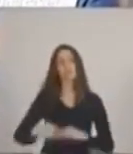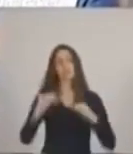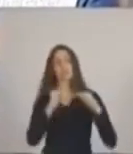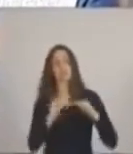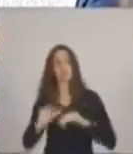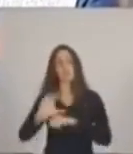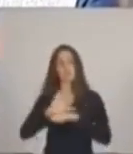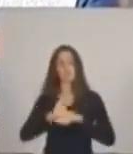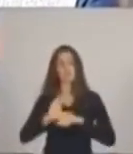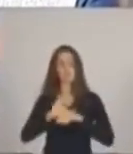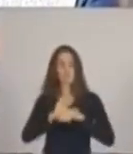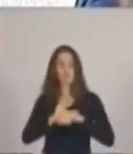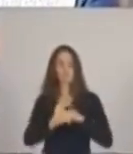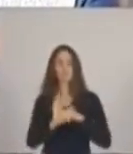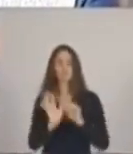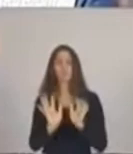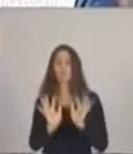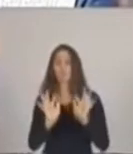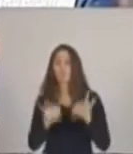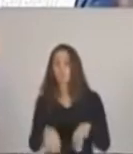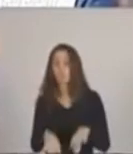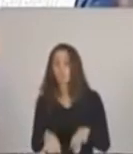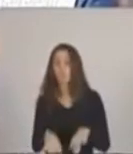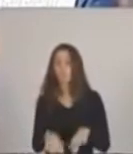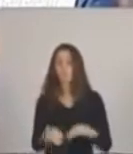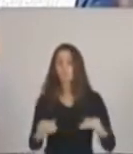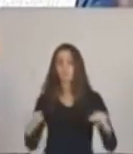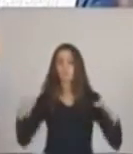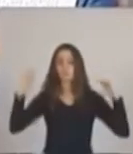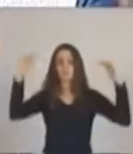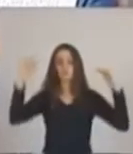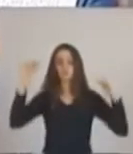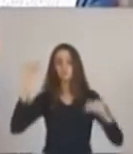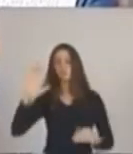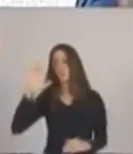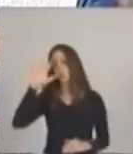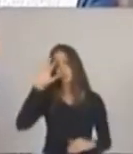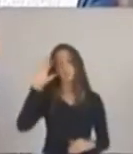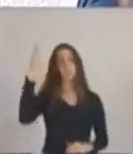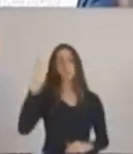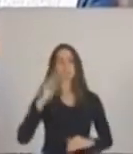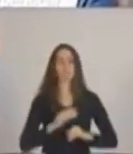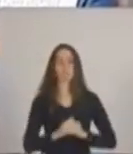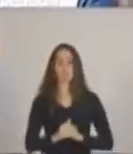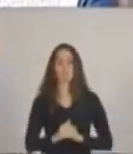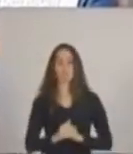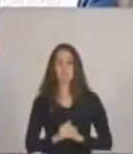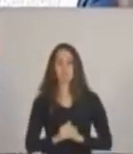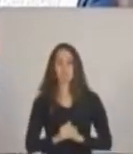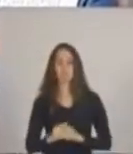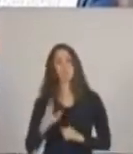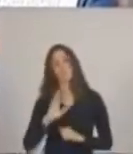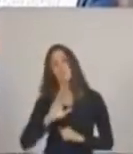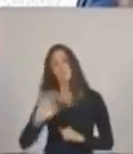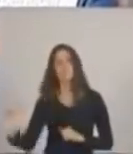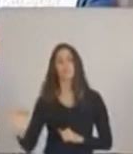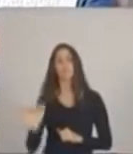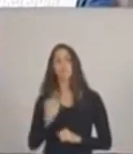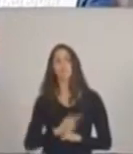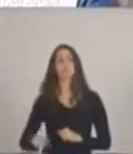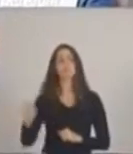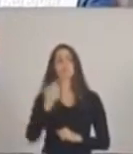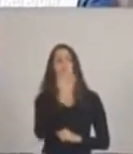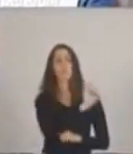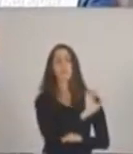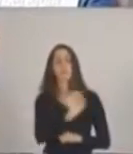constitucionalidade. No final, a soberania do plenário é que vai decidir. E aí vai caber a consciência de